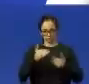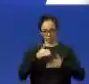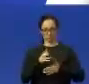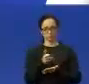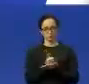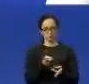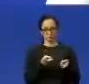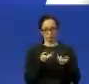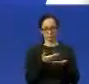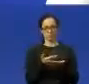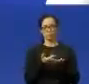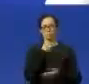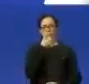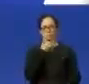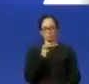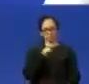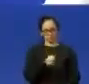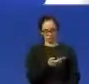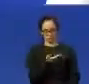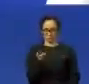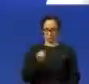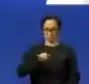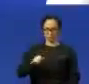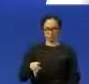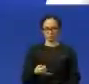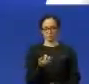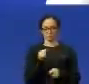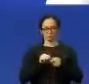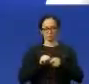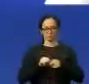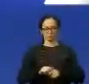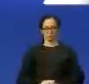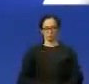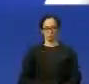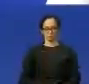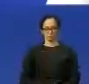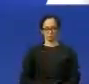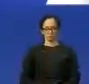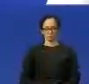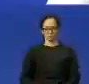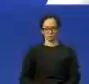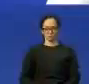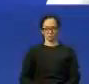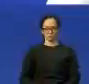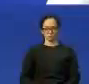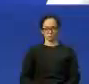também é uma ferramenta de estudo e programação para o futuro. Um abraço.